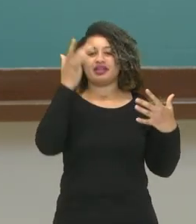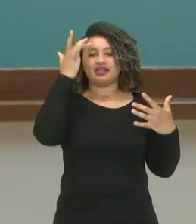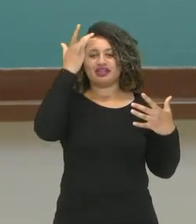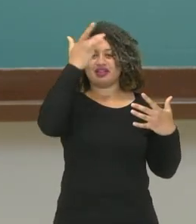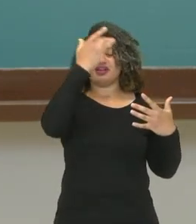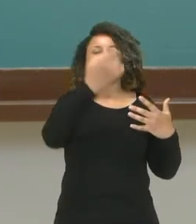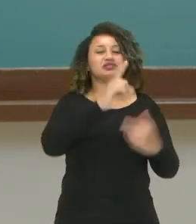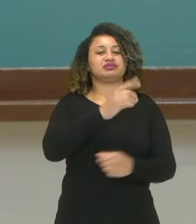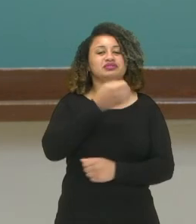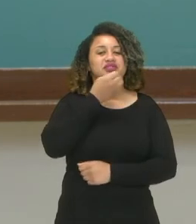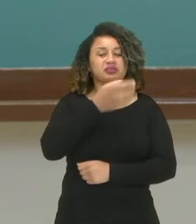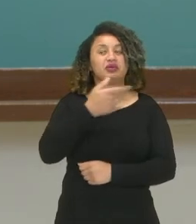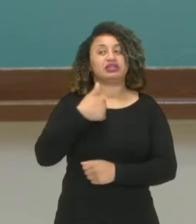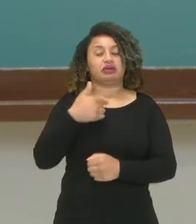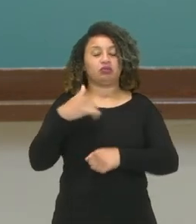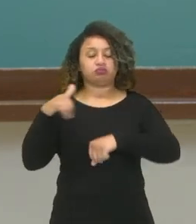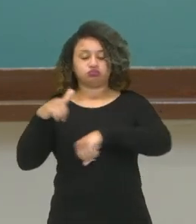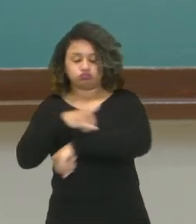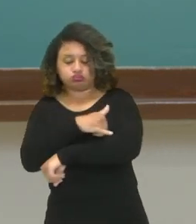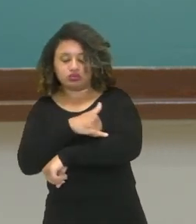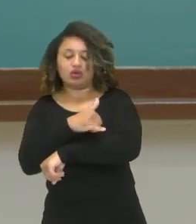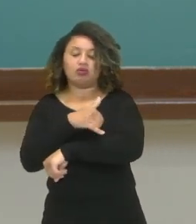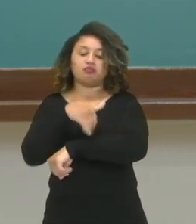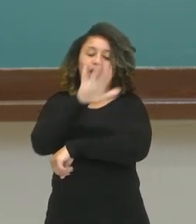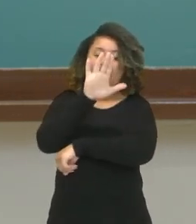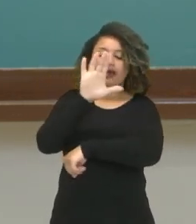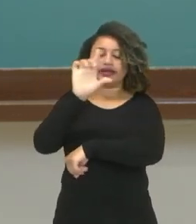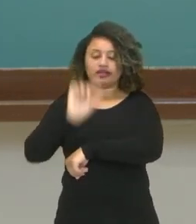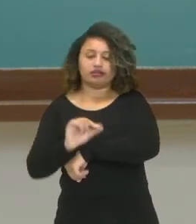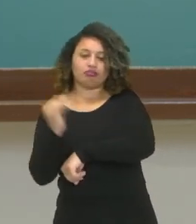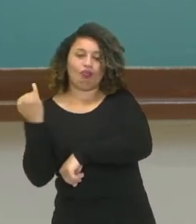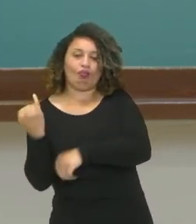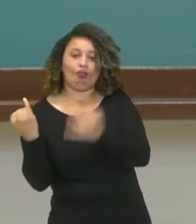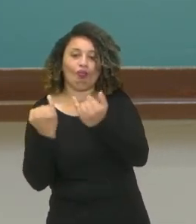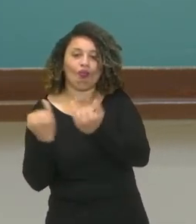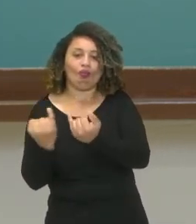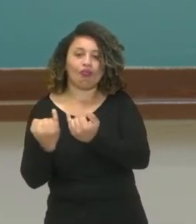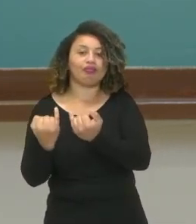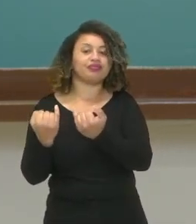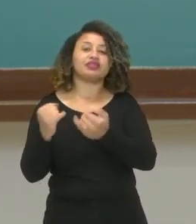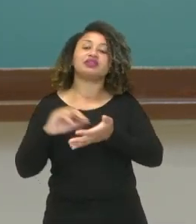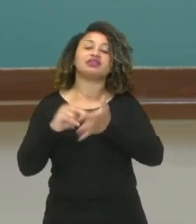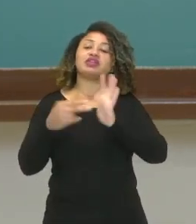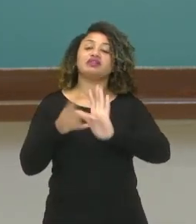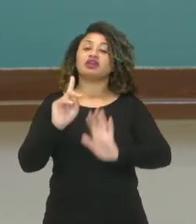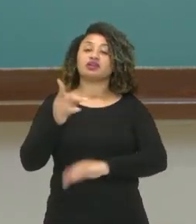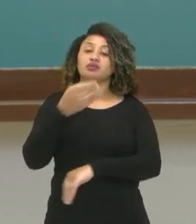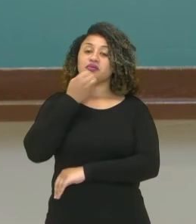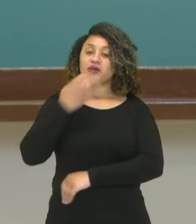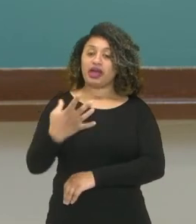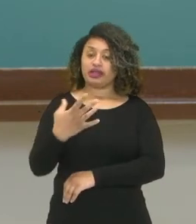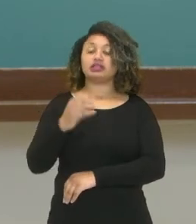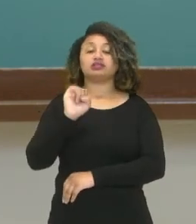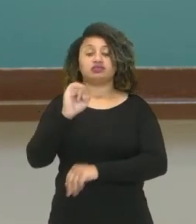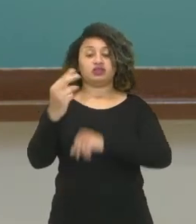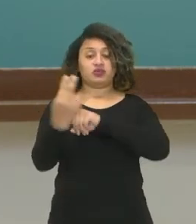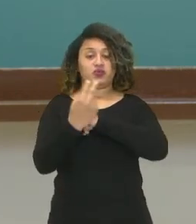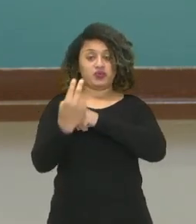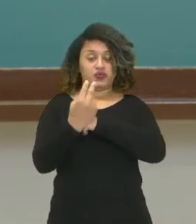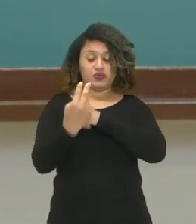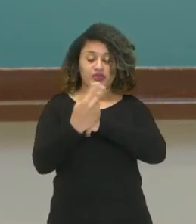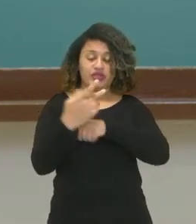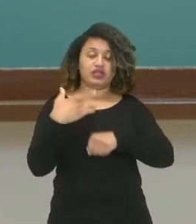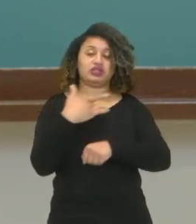peso, tanto acima como abaixo, não significa que você não tenha um bem-estar. Basta você cuidar da